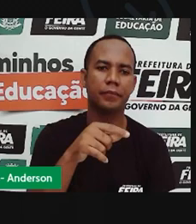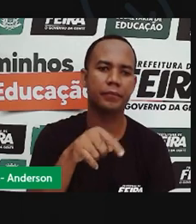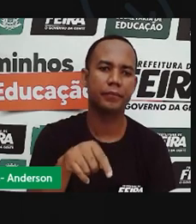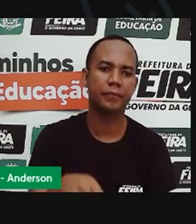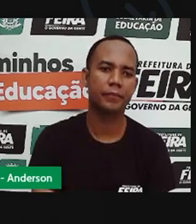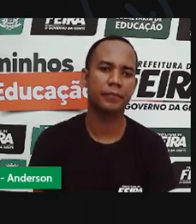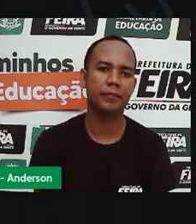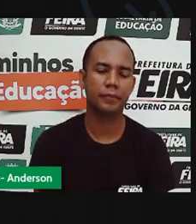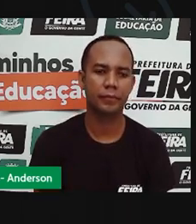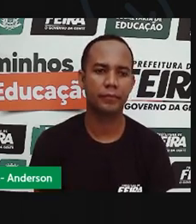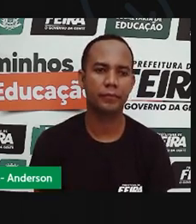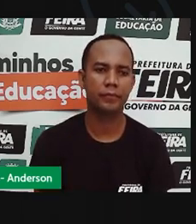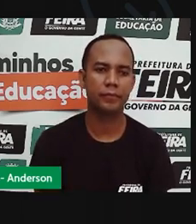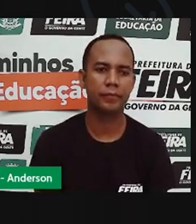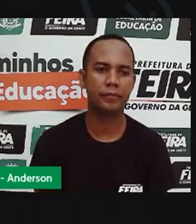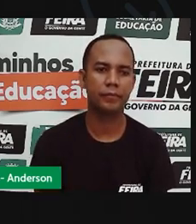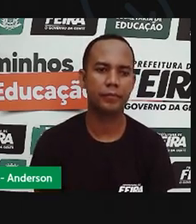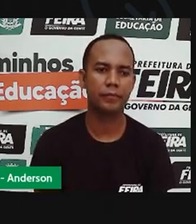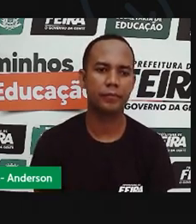Ó,